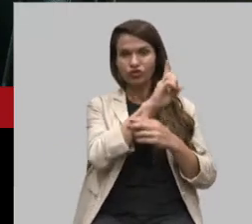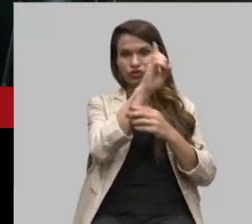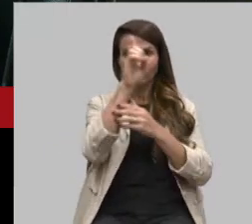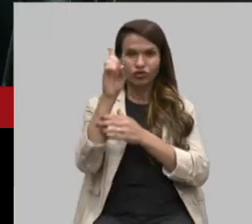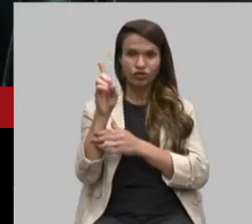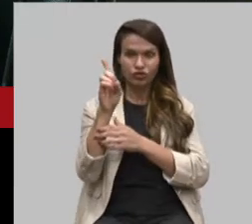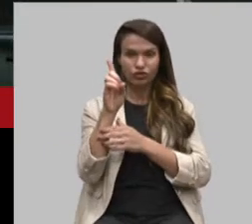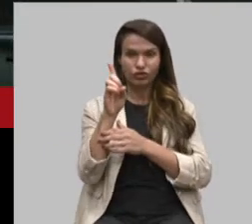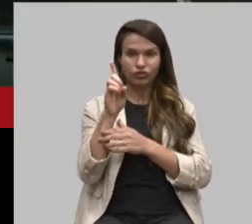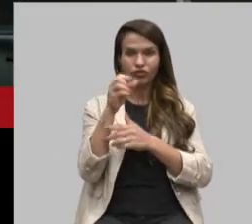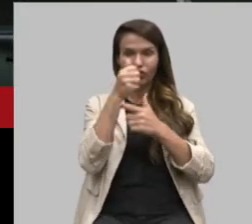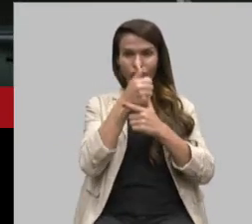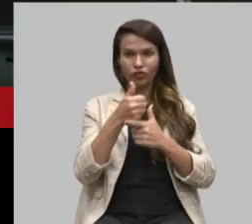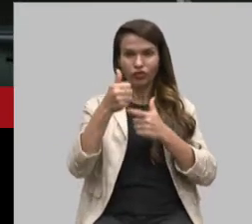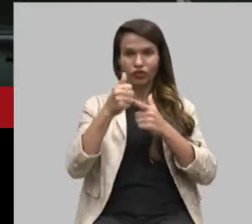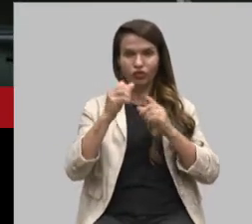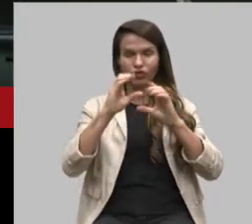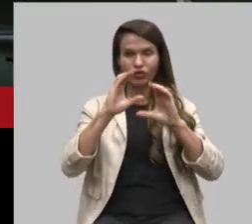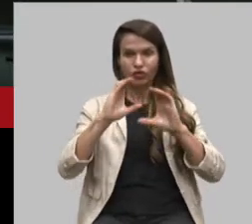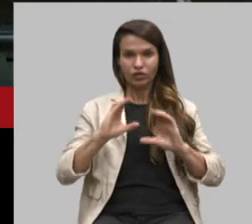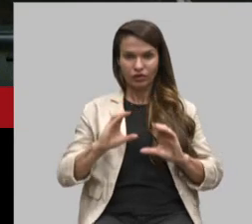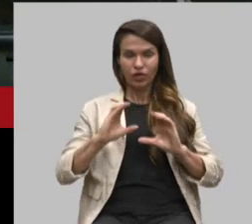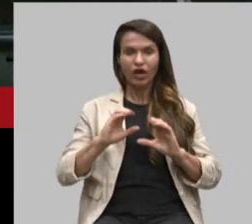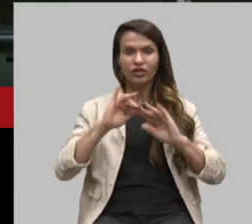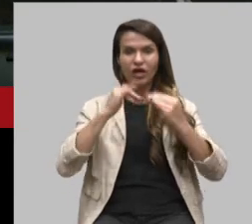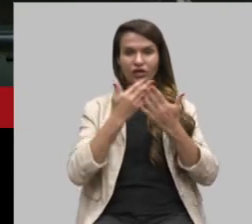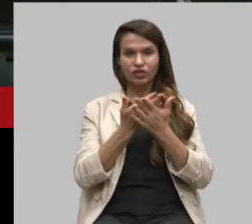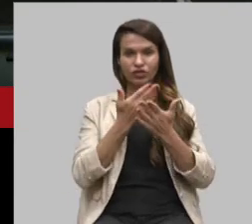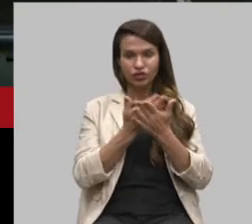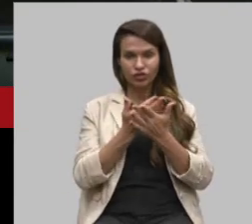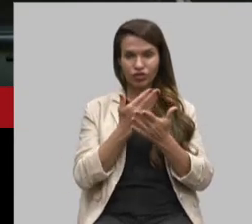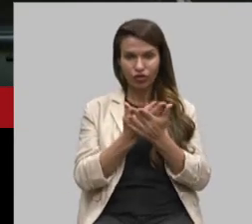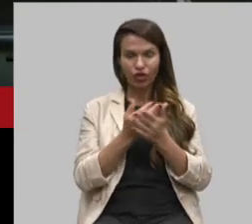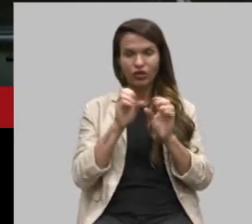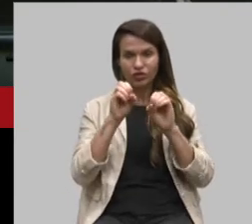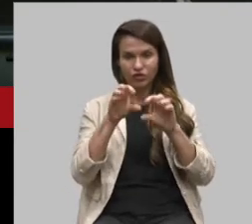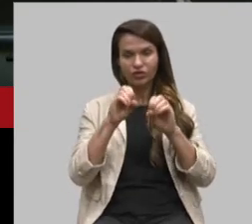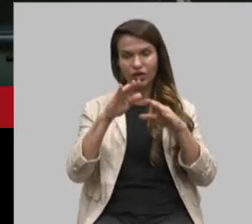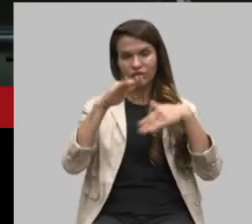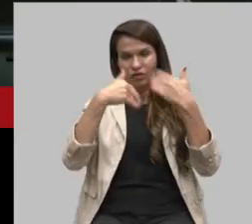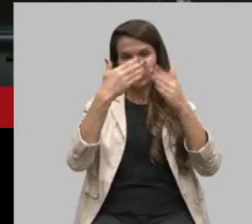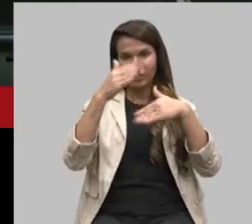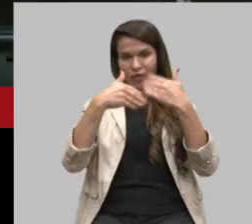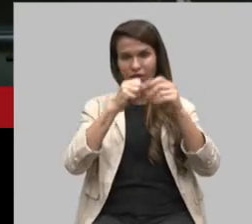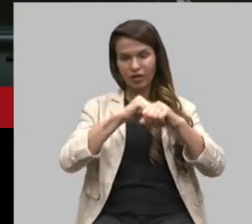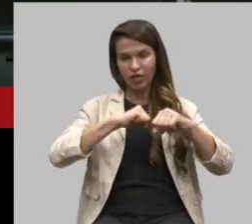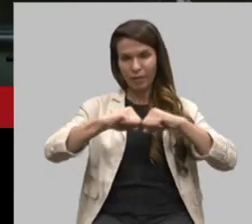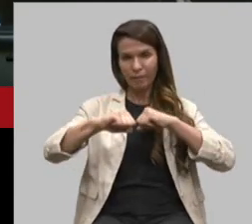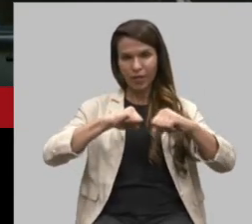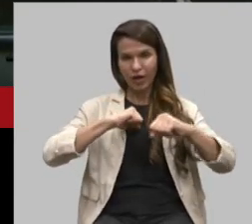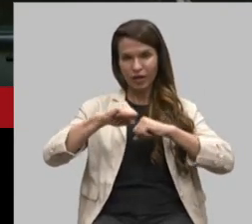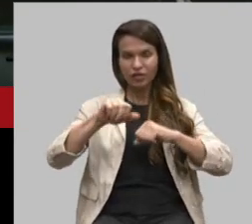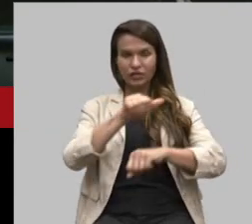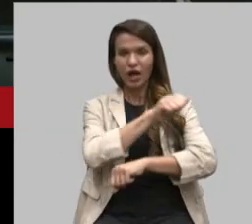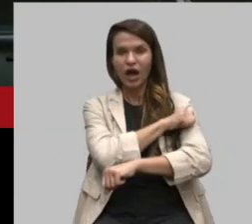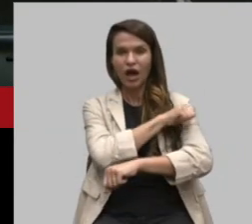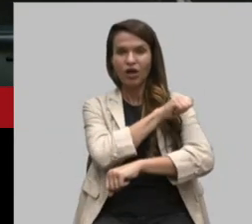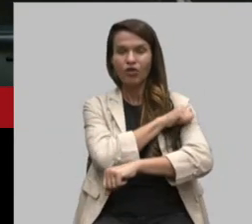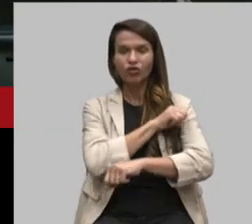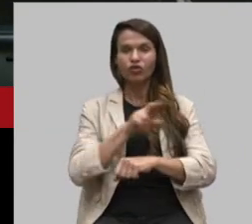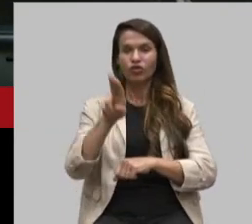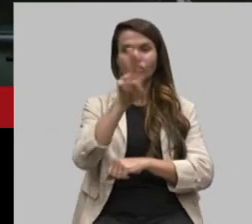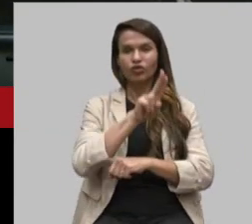cívica nas escolas da rede estadual de ensino para desenvolver debates entre estudantes utilizando a